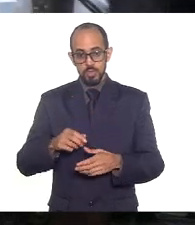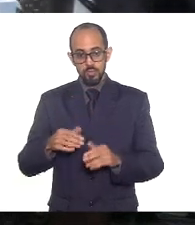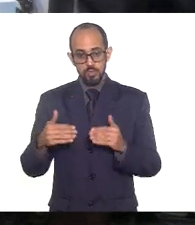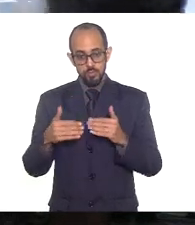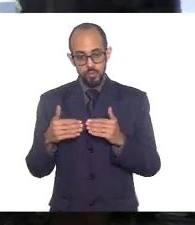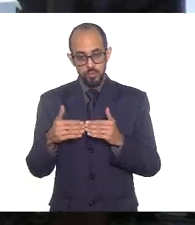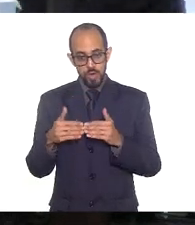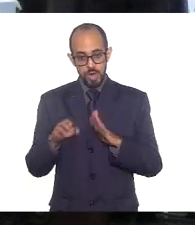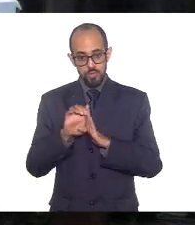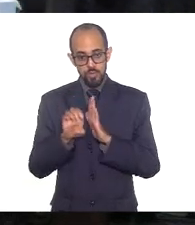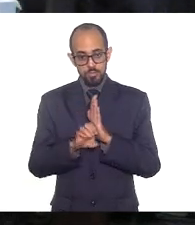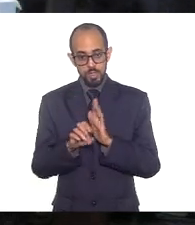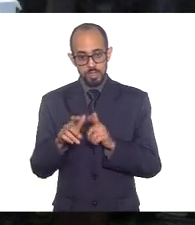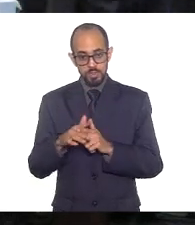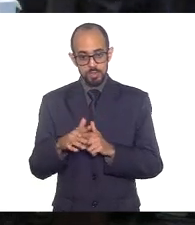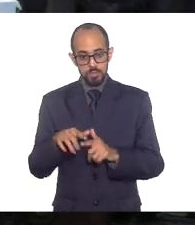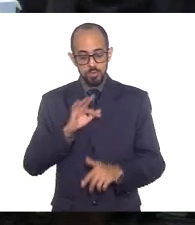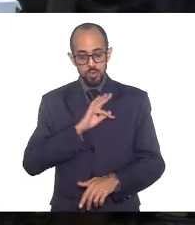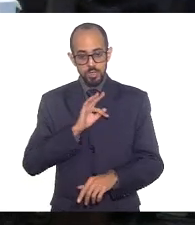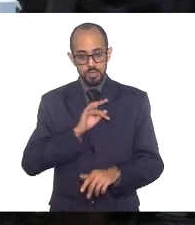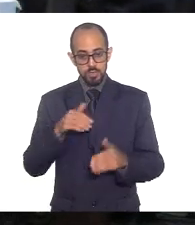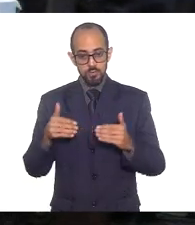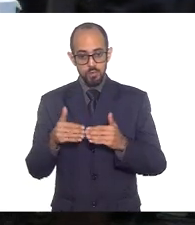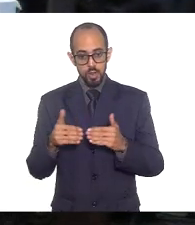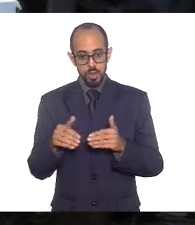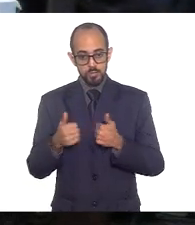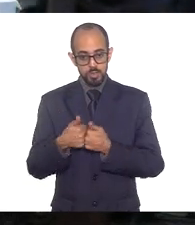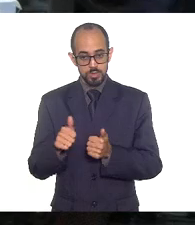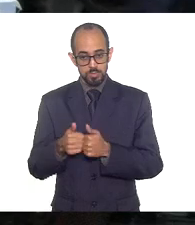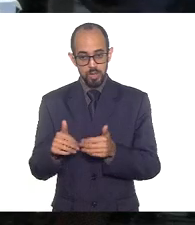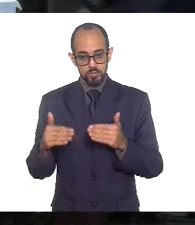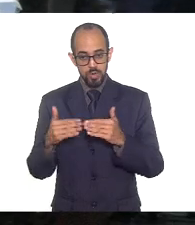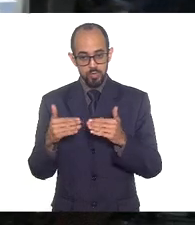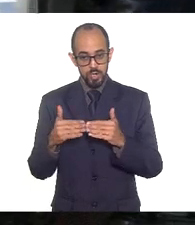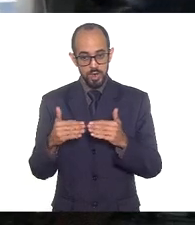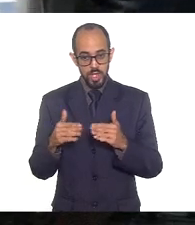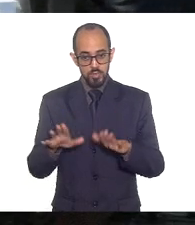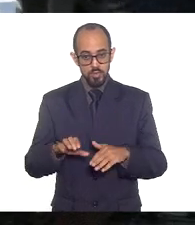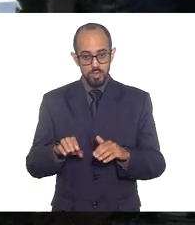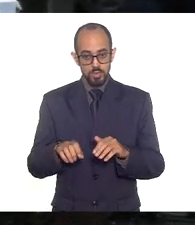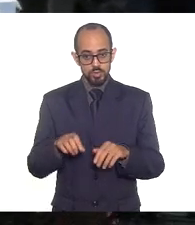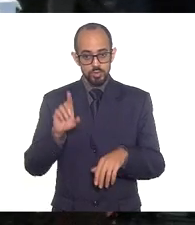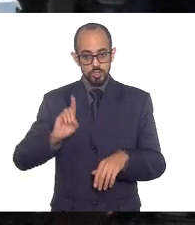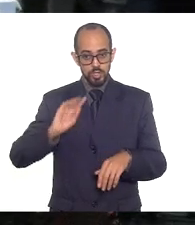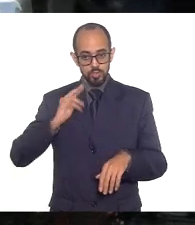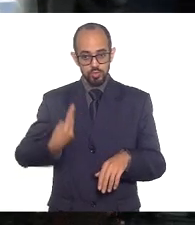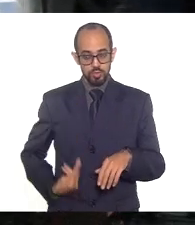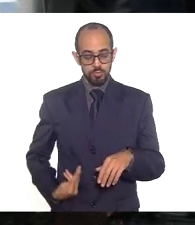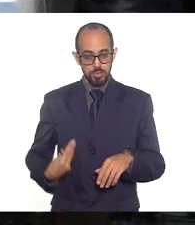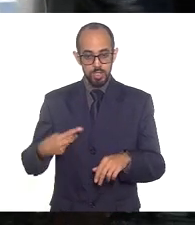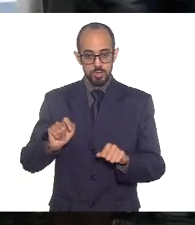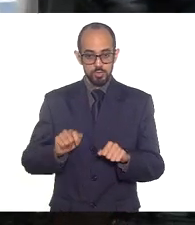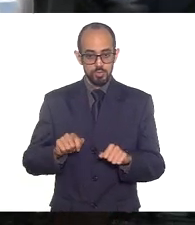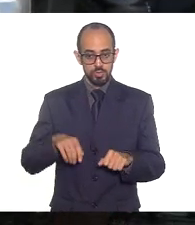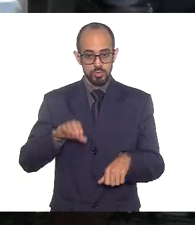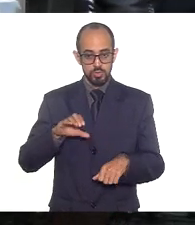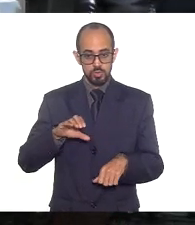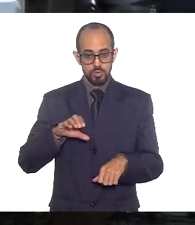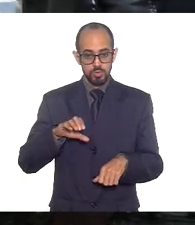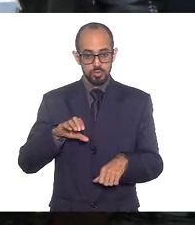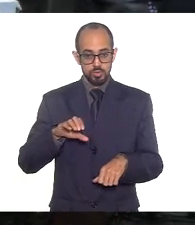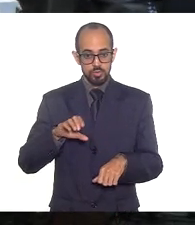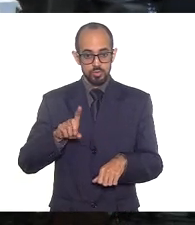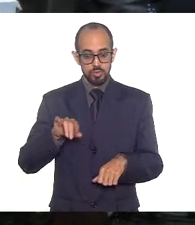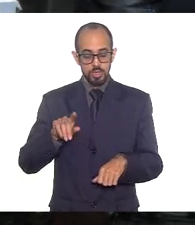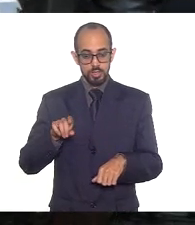Segurança Pública surge a polícia vai aguardar o transporte favorável com as emendas TJ defesa dos direitos humanos e cidadania